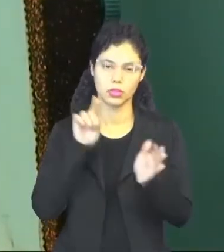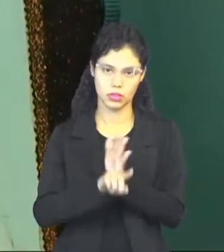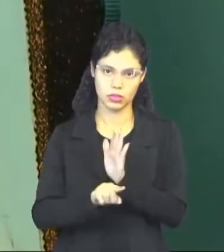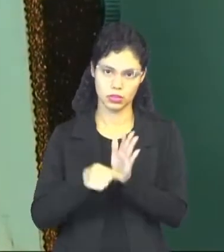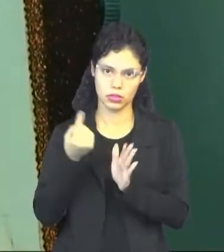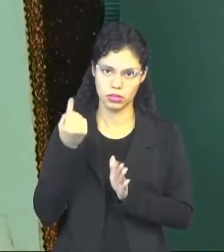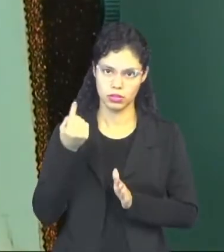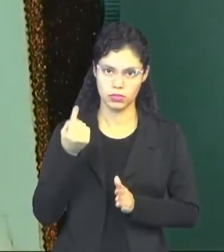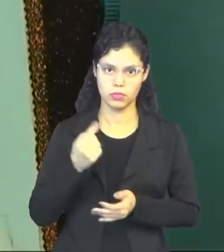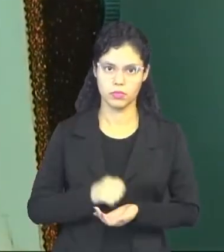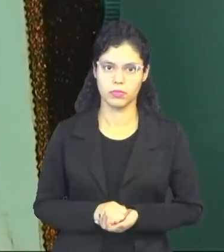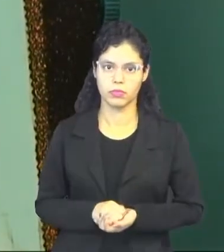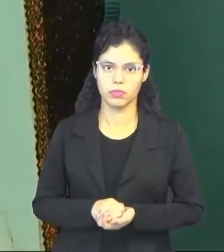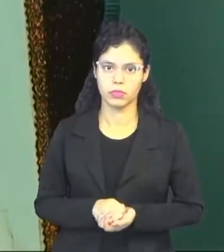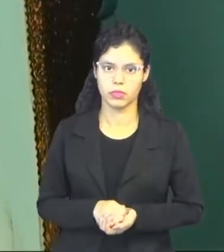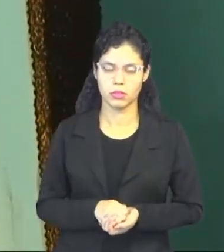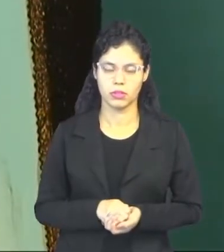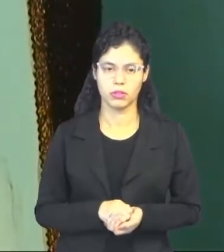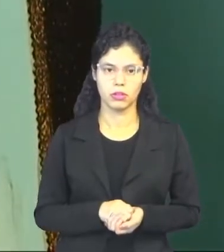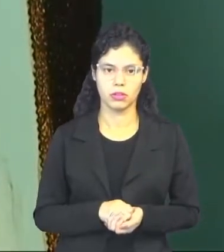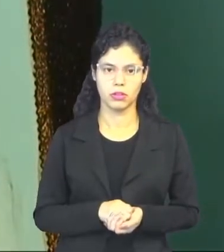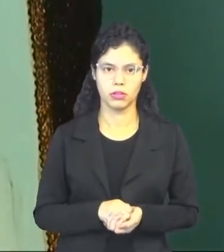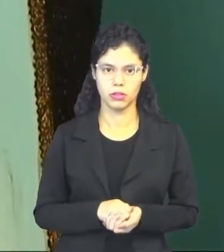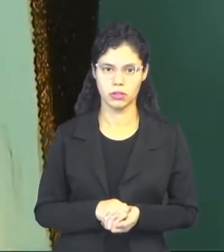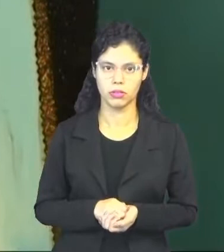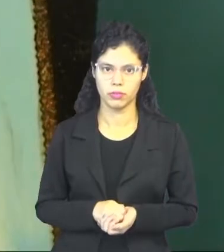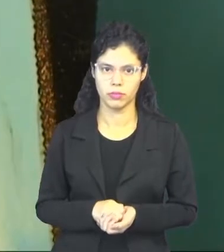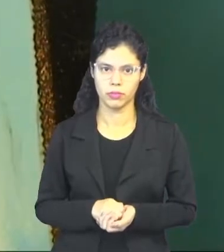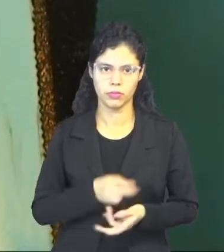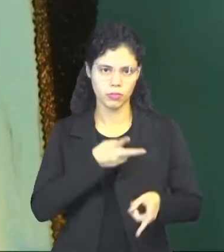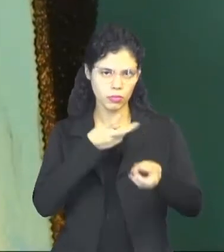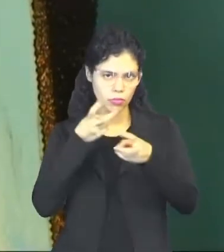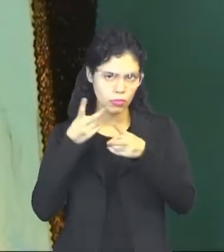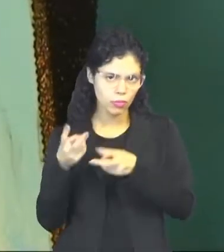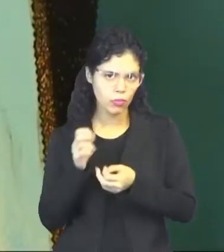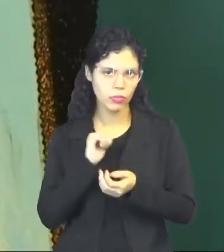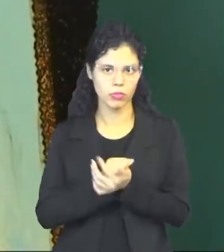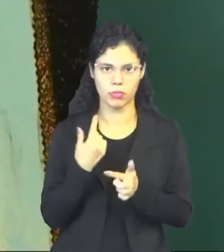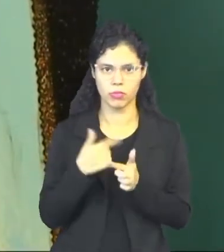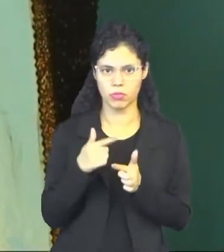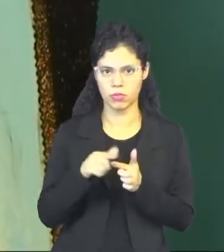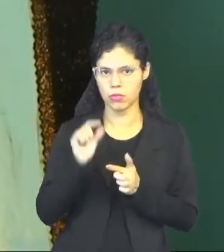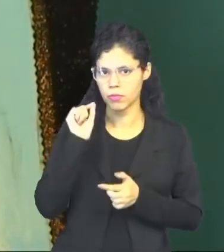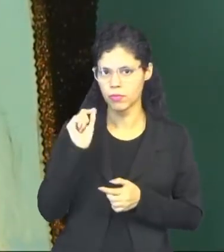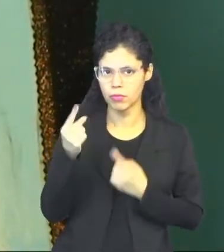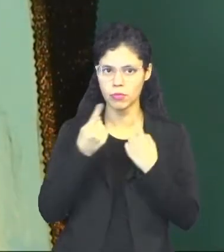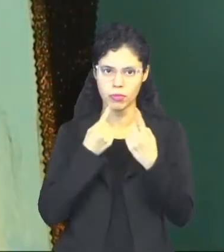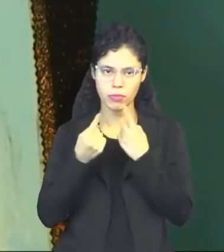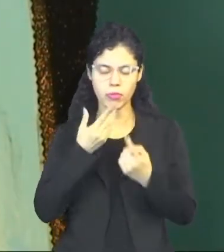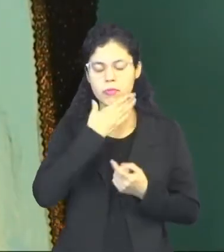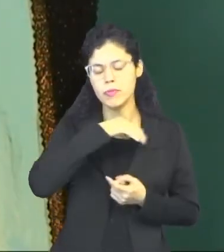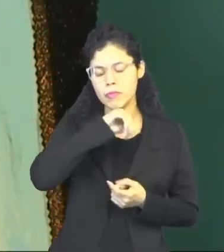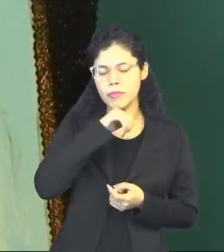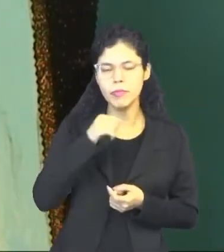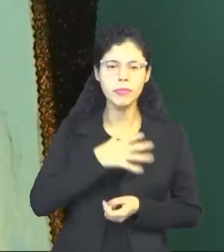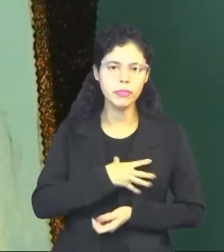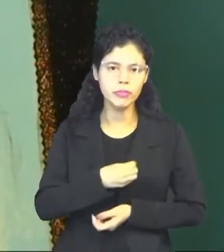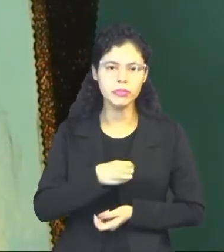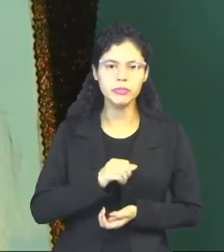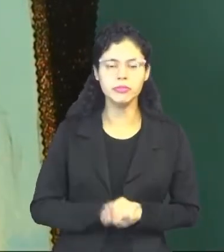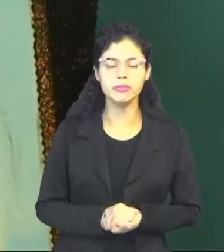Questão 1, analisando, né, o texto que nós acabamos de ler. Observe a situação em que se dá o diálogo entre o pai e o